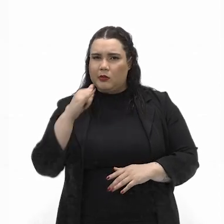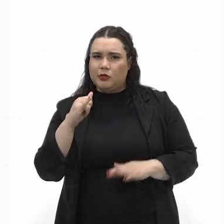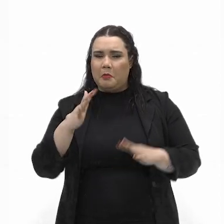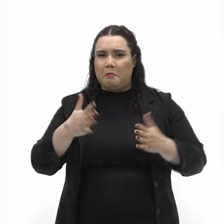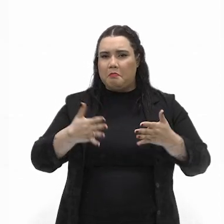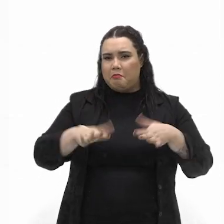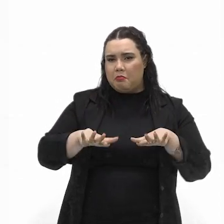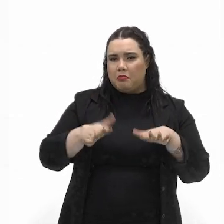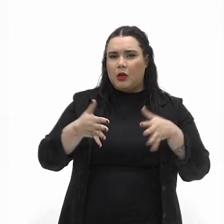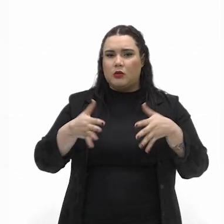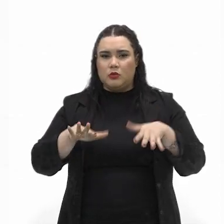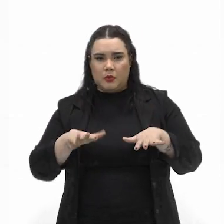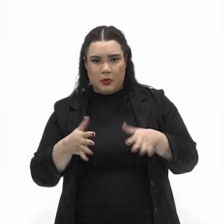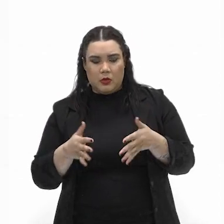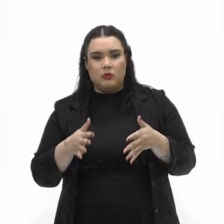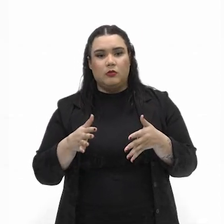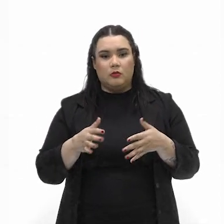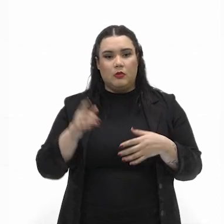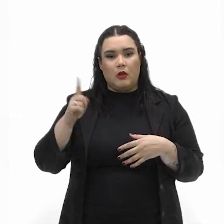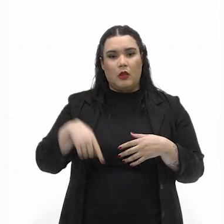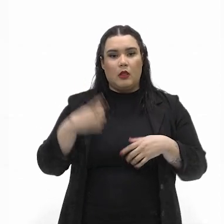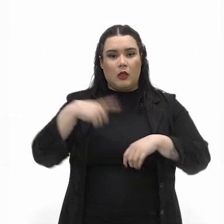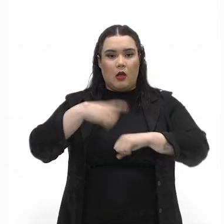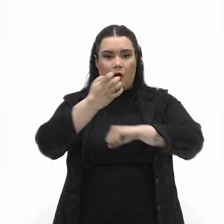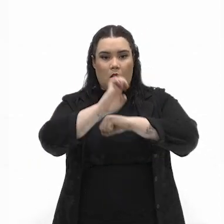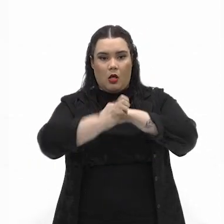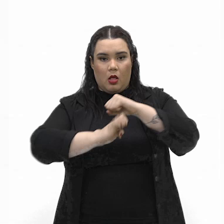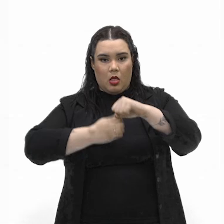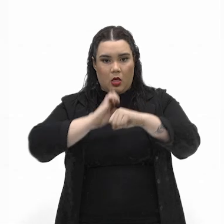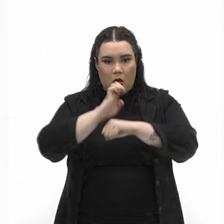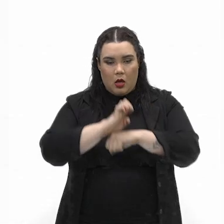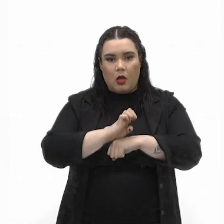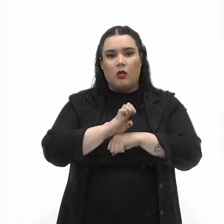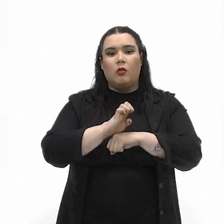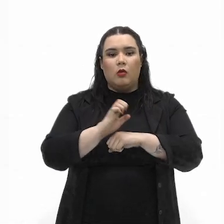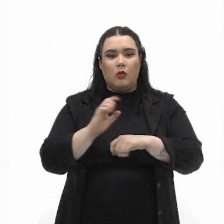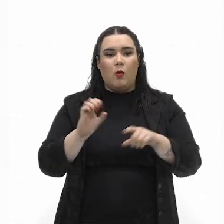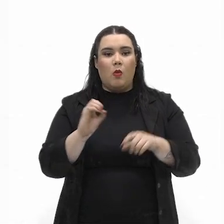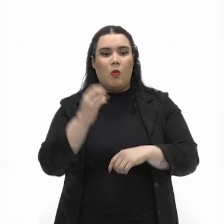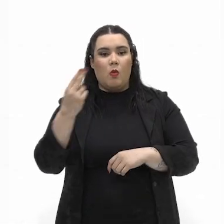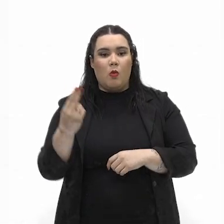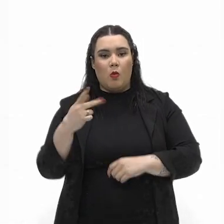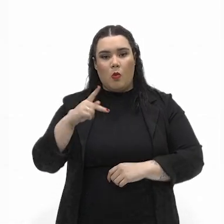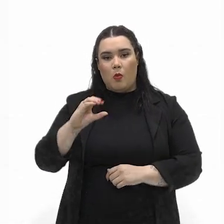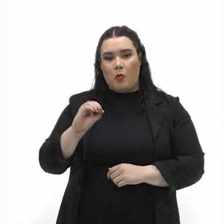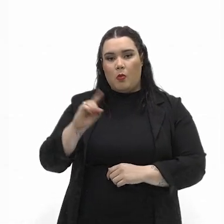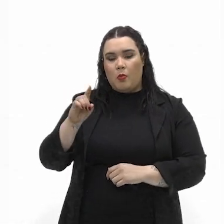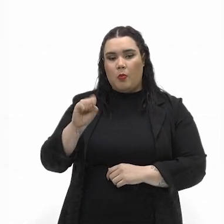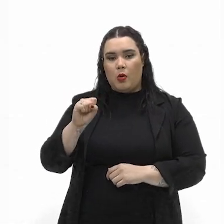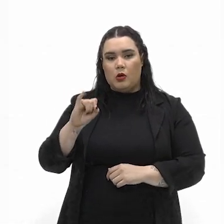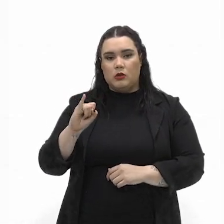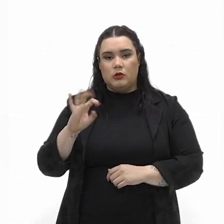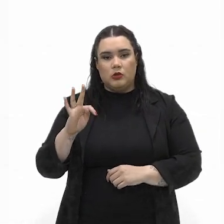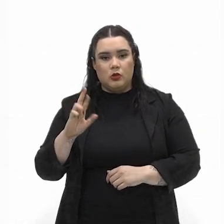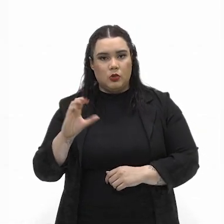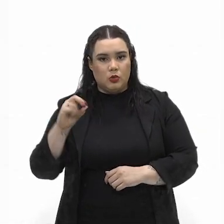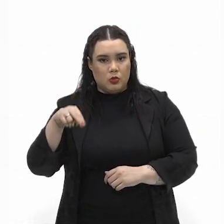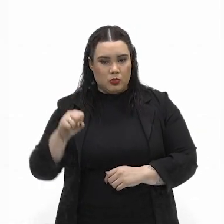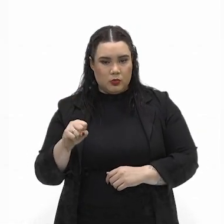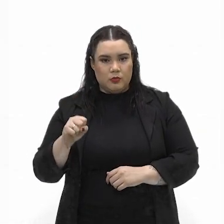elétrons, tá? Ou pósitrons. Pósitrons também formam aí a radiação beta. Essa daí,